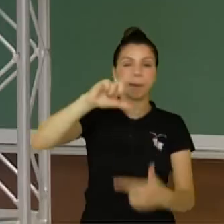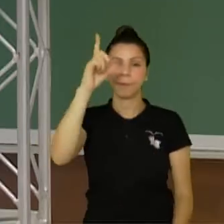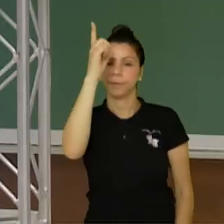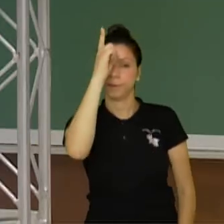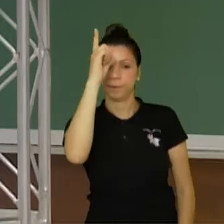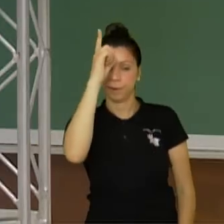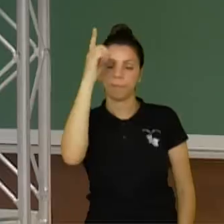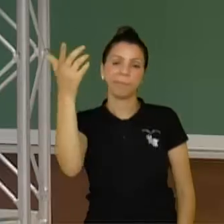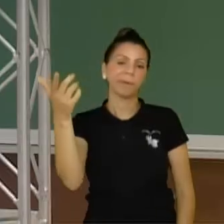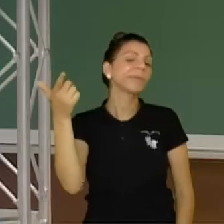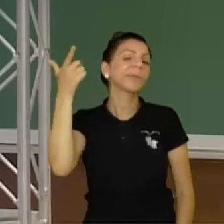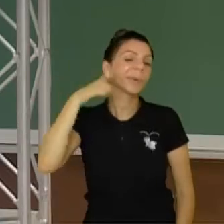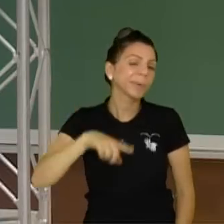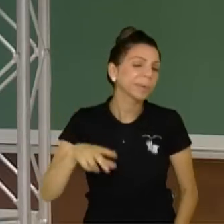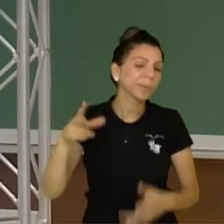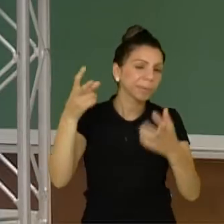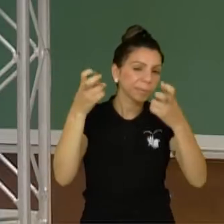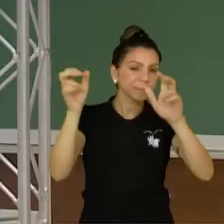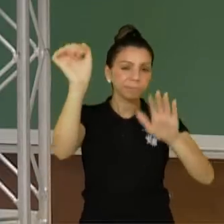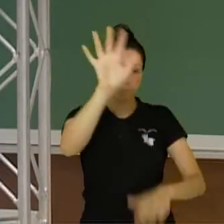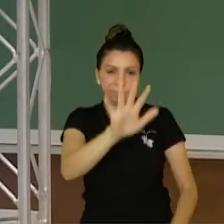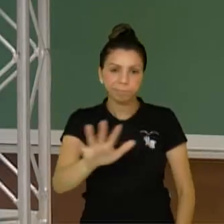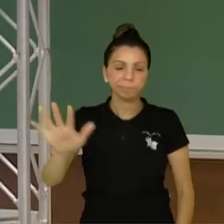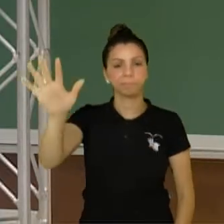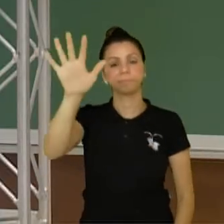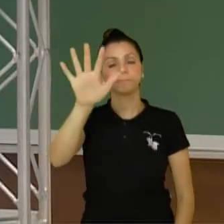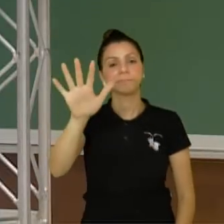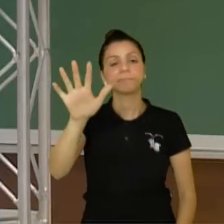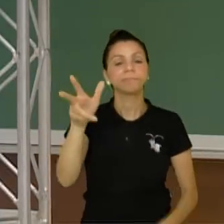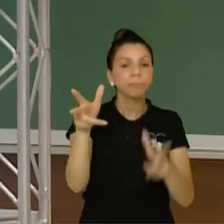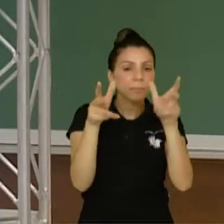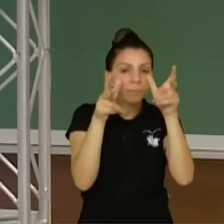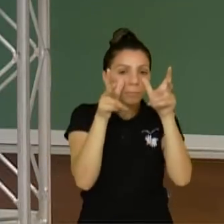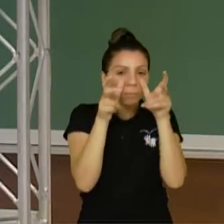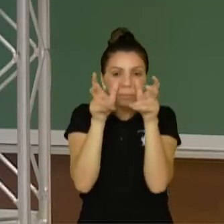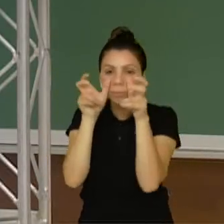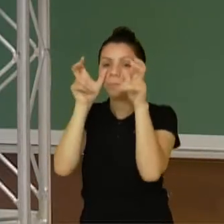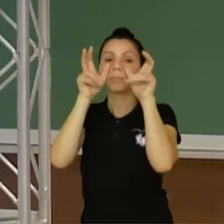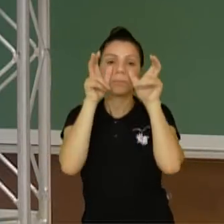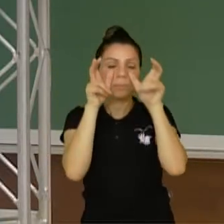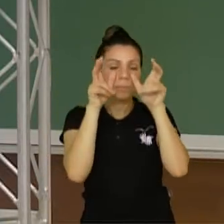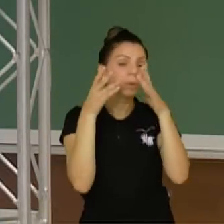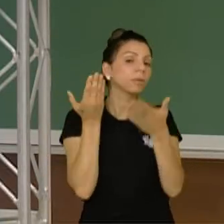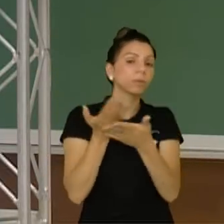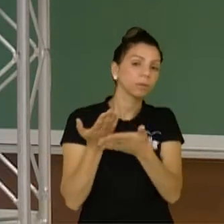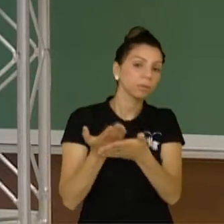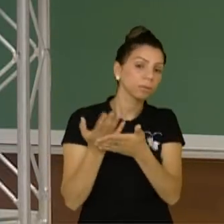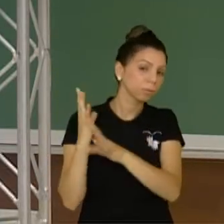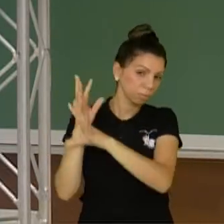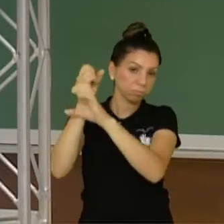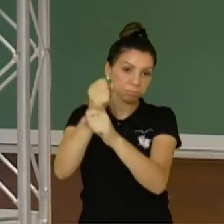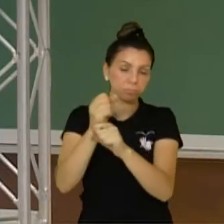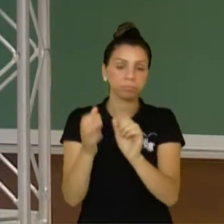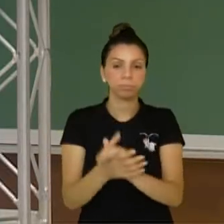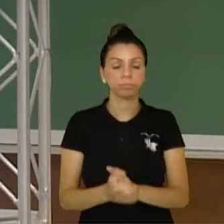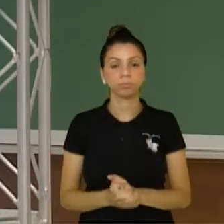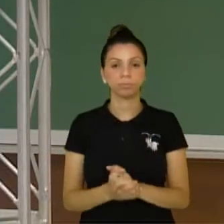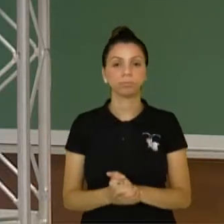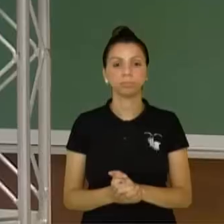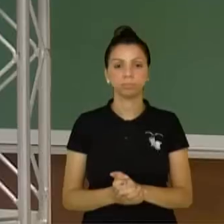charge, dessa caricatura, fazer uma revisão aqui do que nós estudamos. Então, vamos focar aqui,